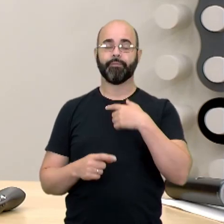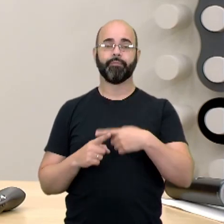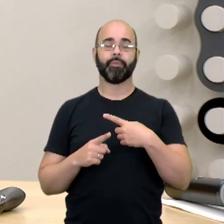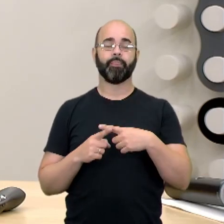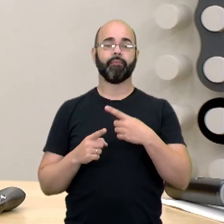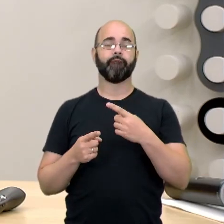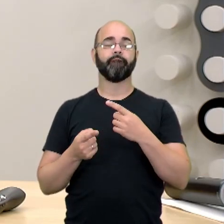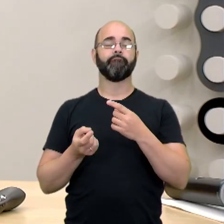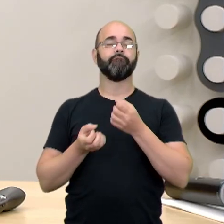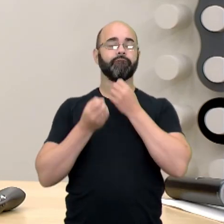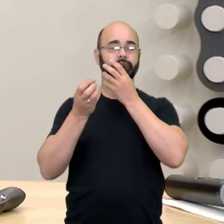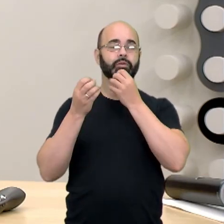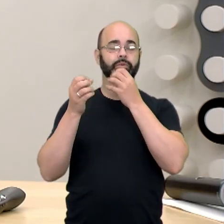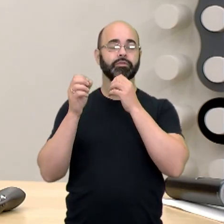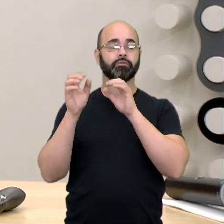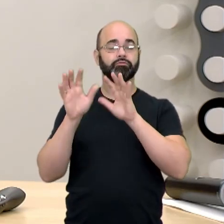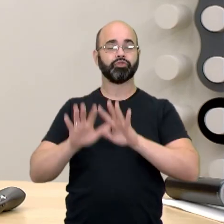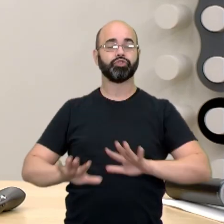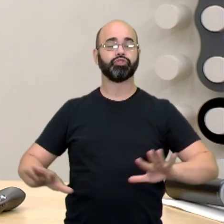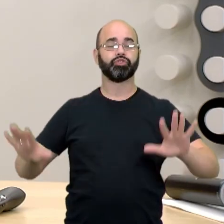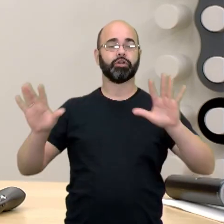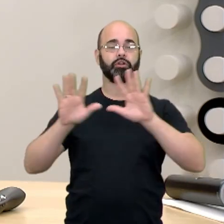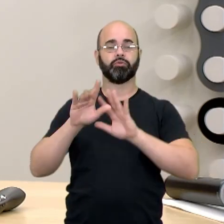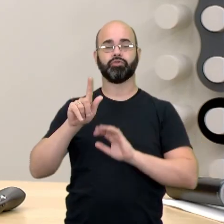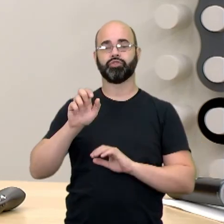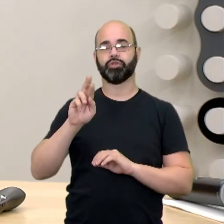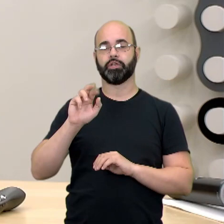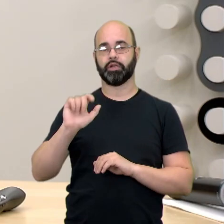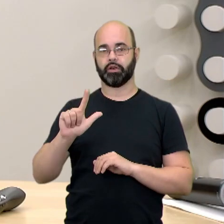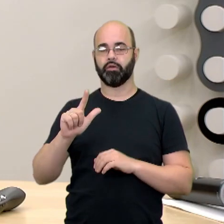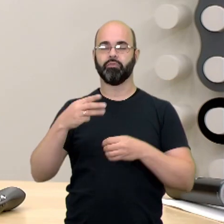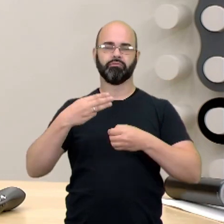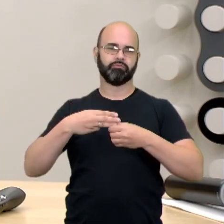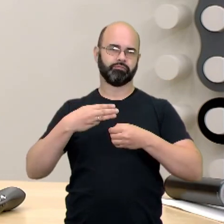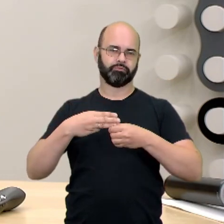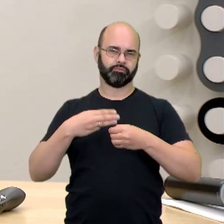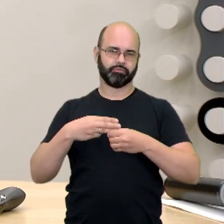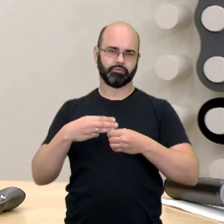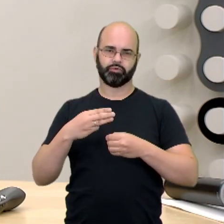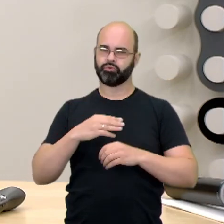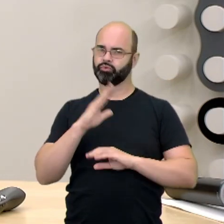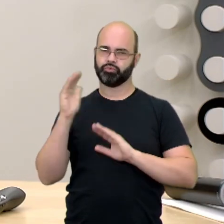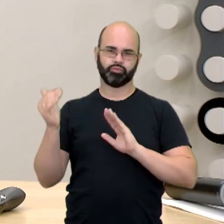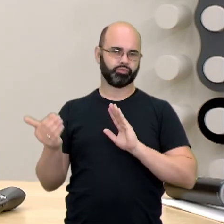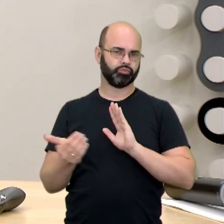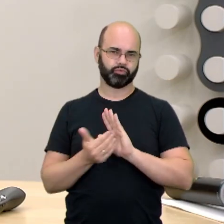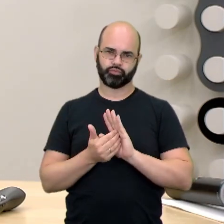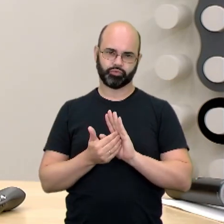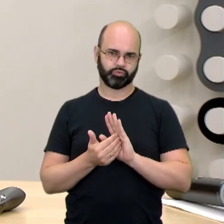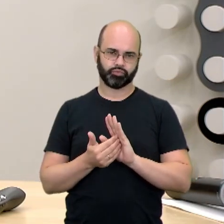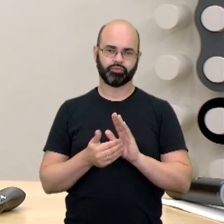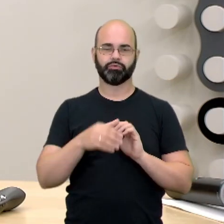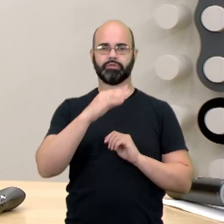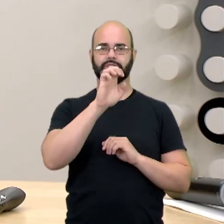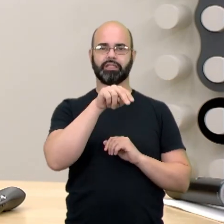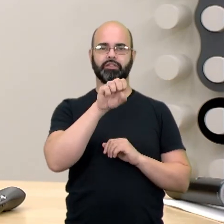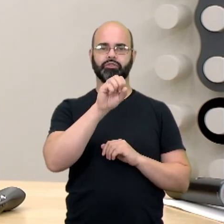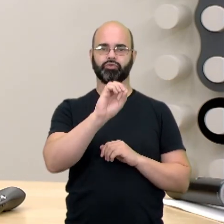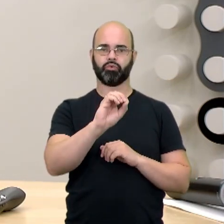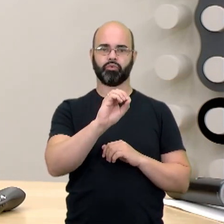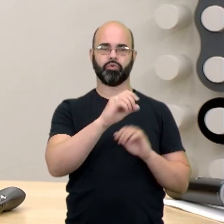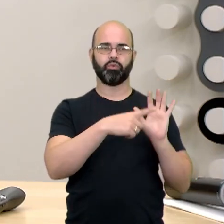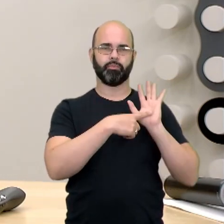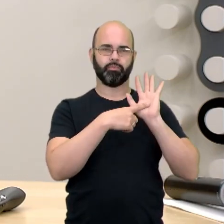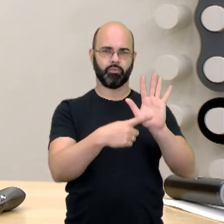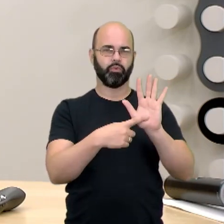como pelos municípios, né? Então, todos os municípios aqui, todas as informações que vêm do censo demográfico, né? No caso